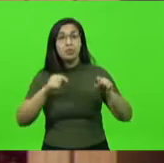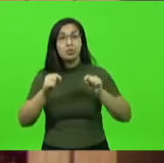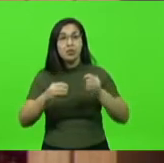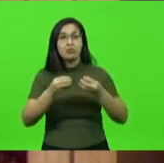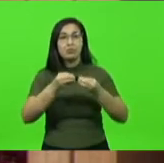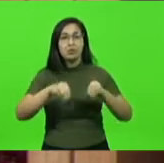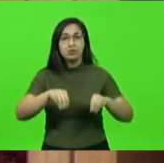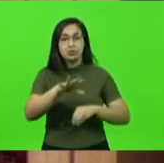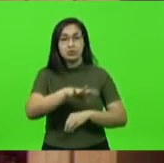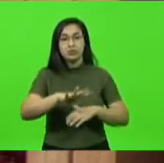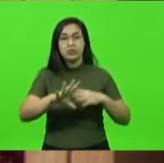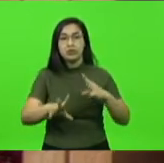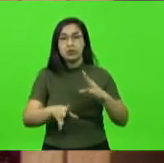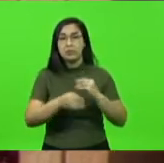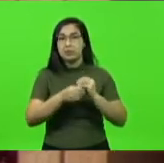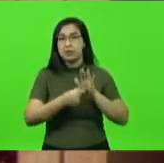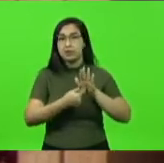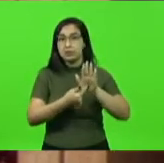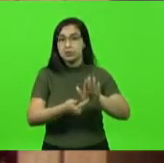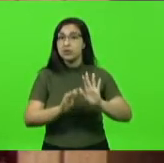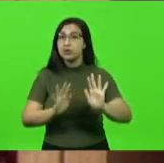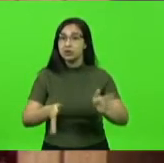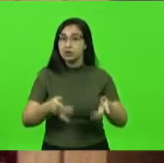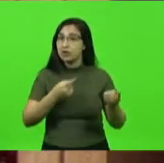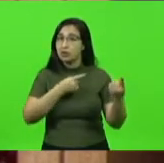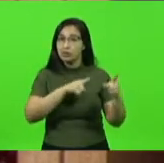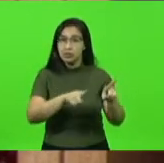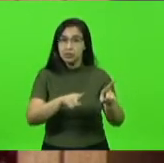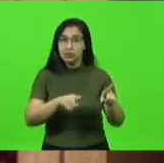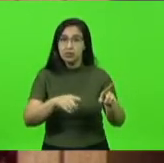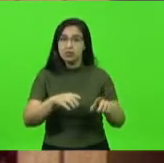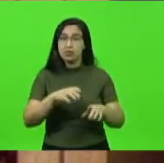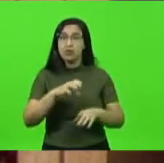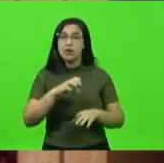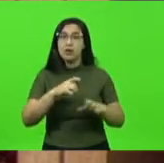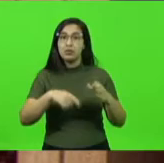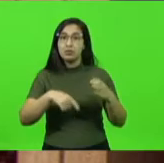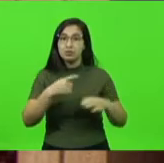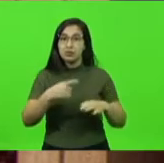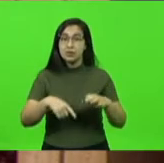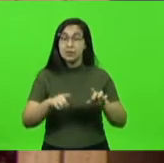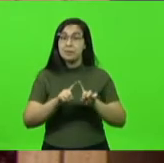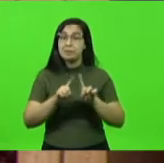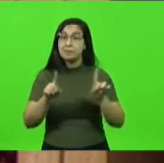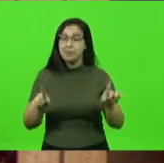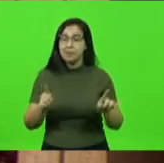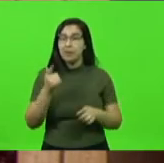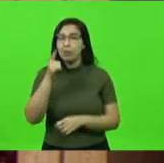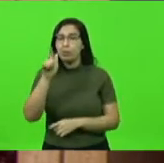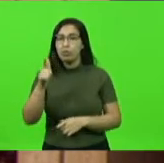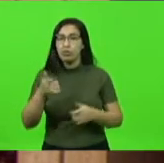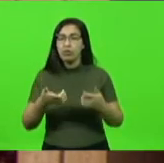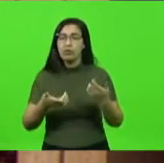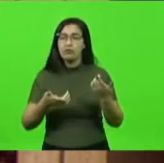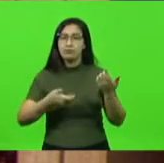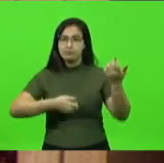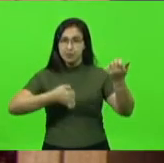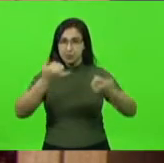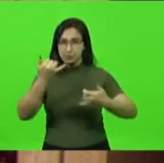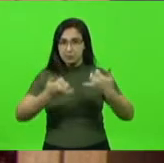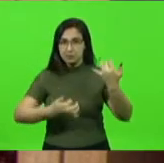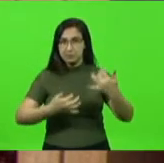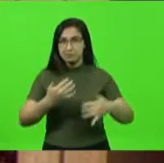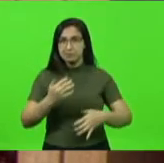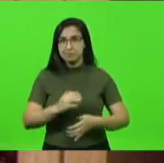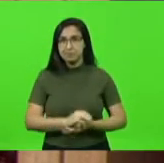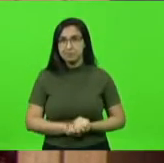de uma emenda que foi apresentada e já foi rejeitada na comissão. Mas eu quero fazer uma ponderação breve acerca desse tema.